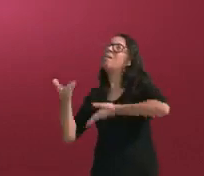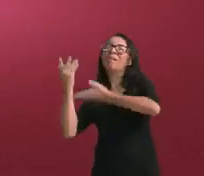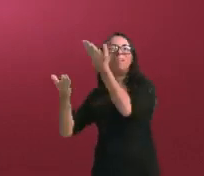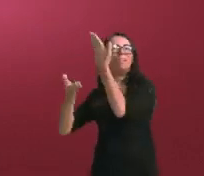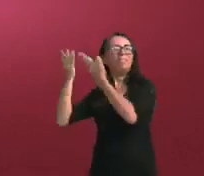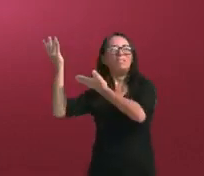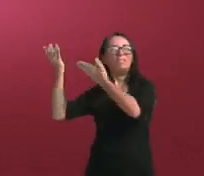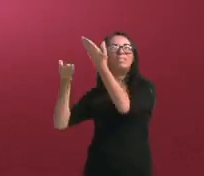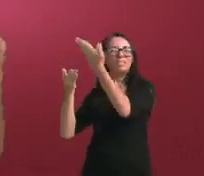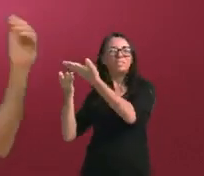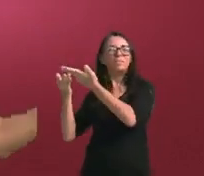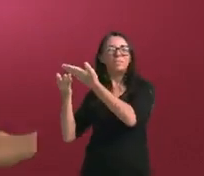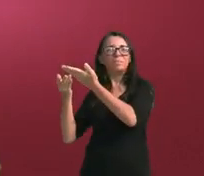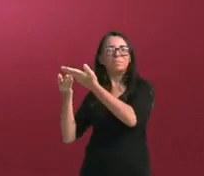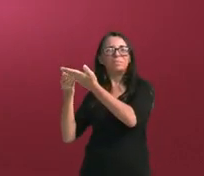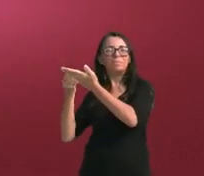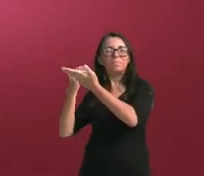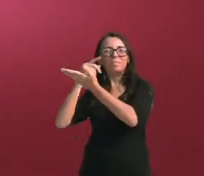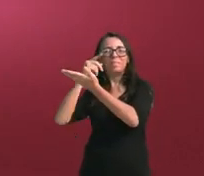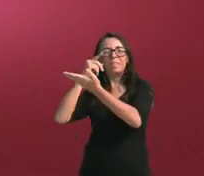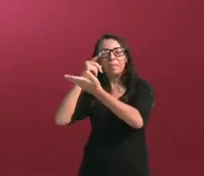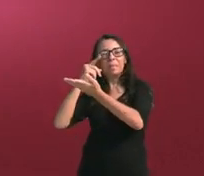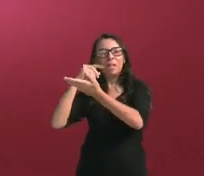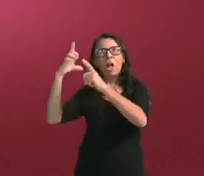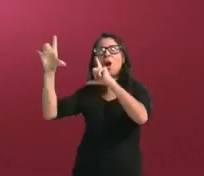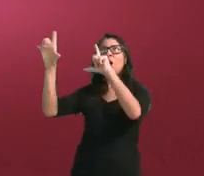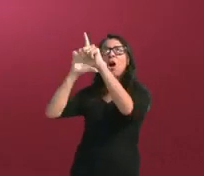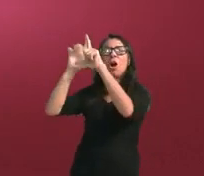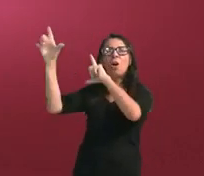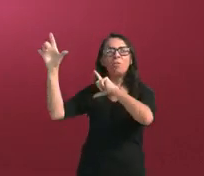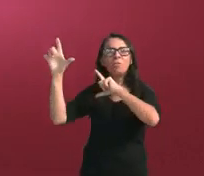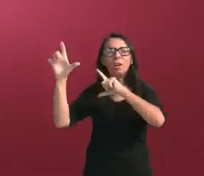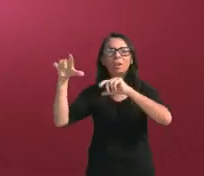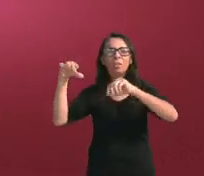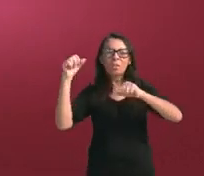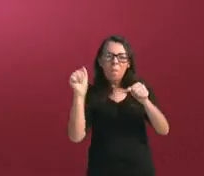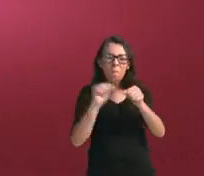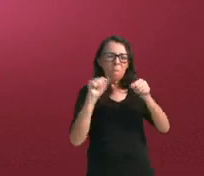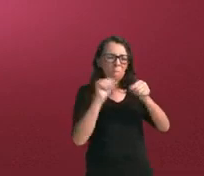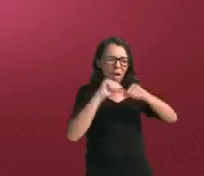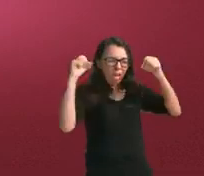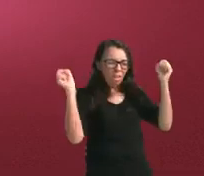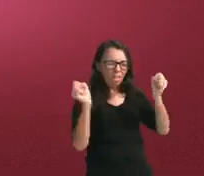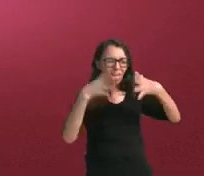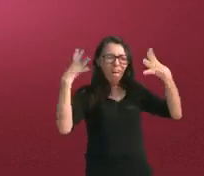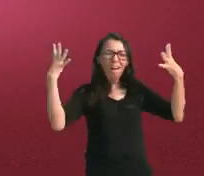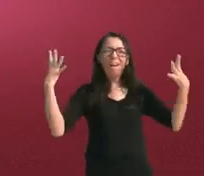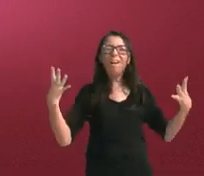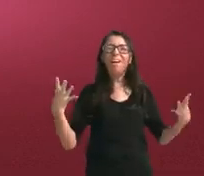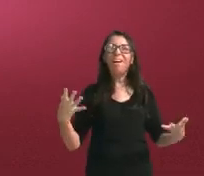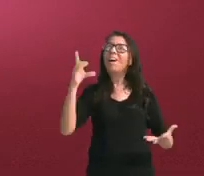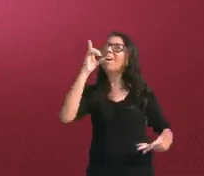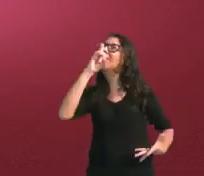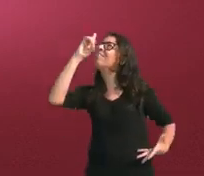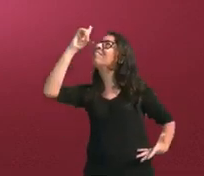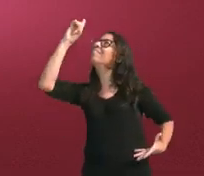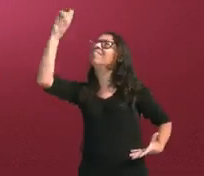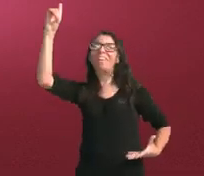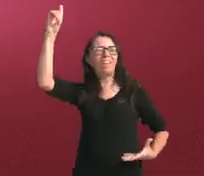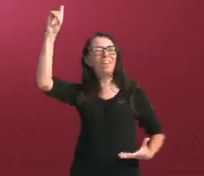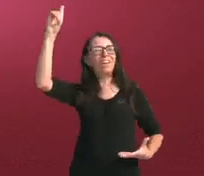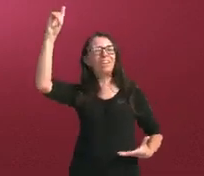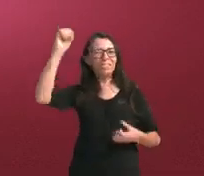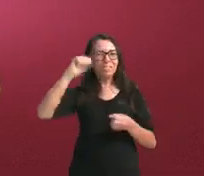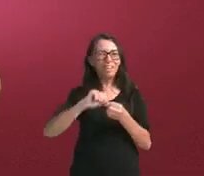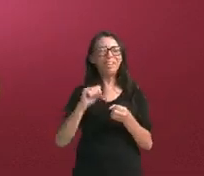através desse milagre, da obediência de Moisés, dos milagres que Deus fez na travessia do Mar Vermelho,